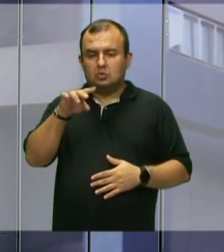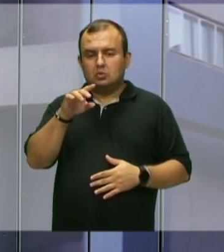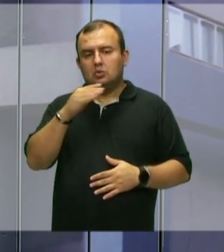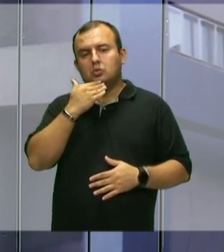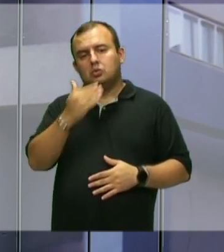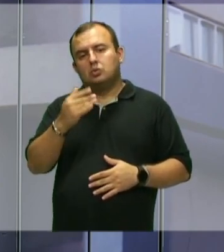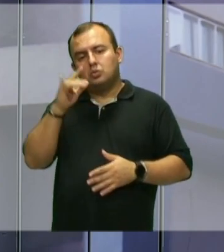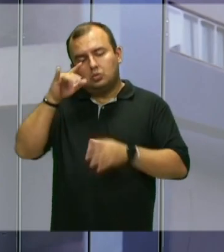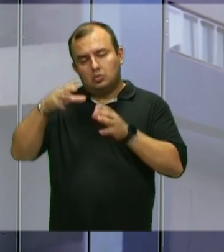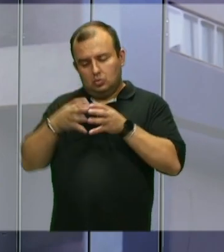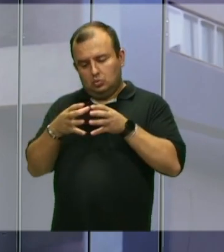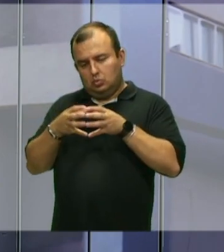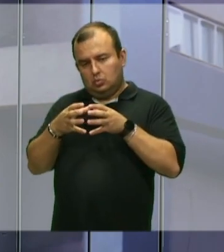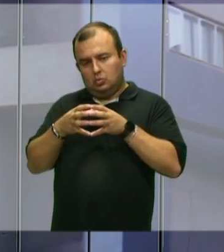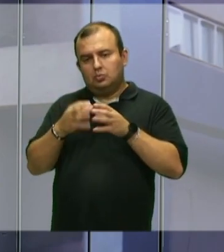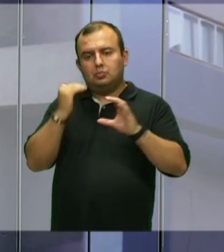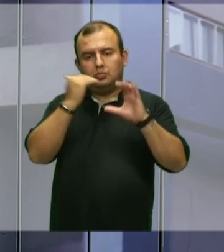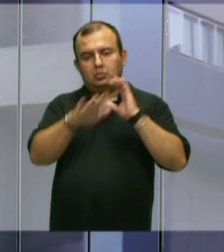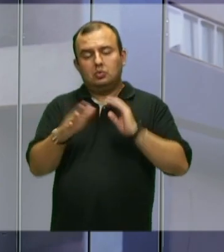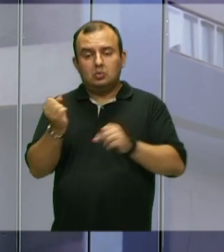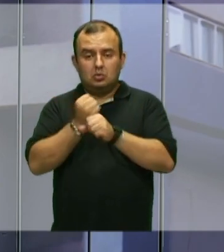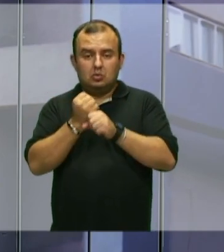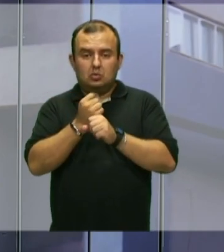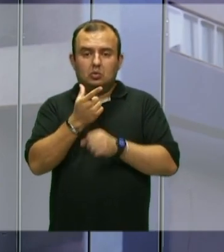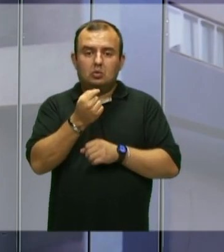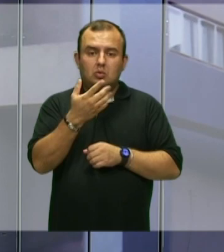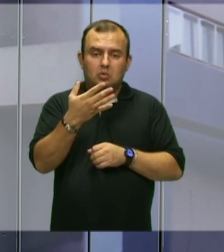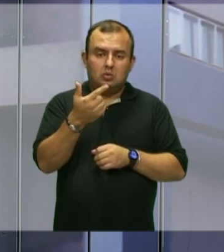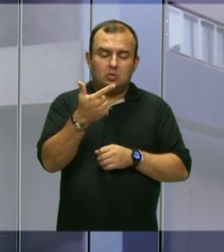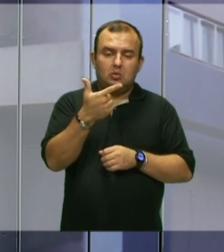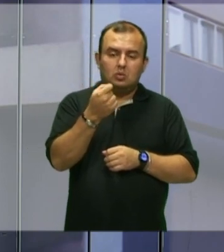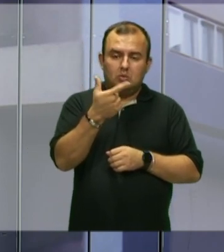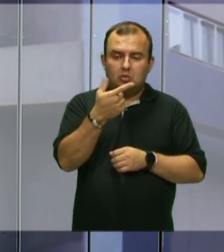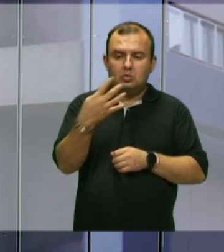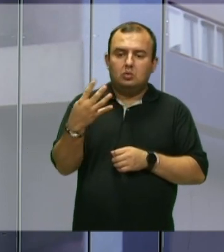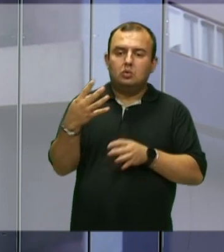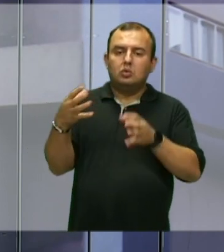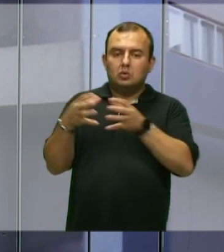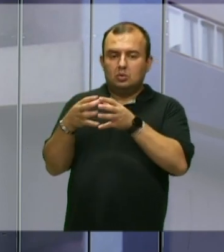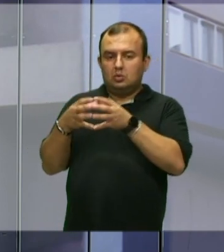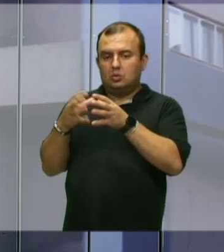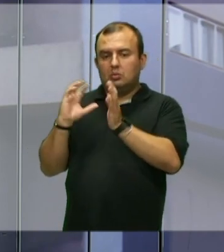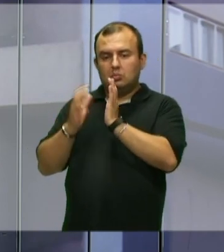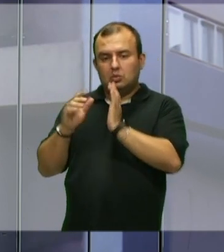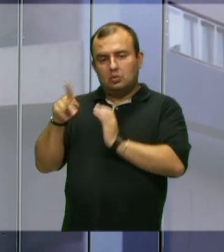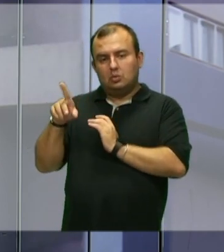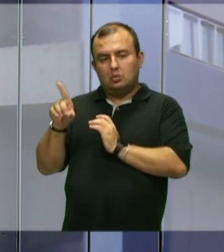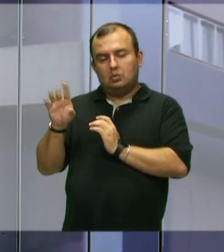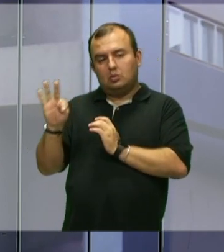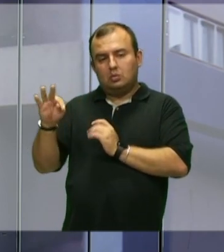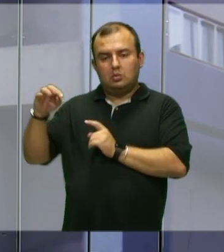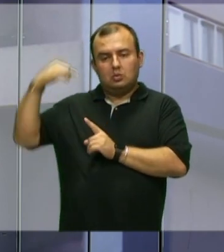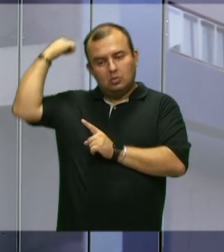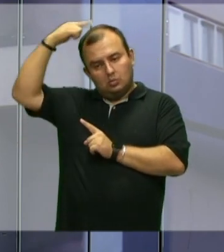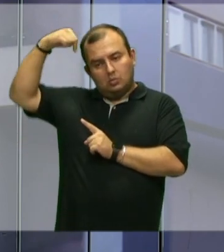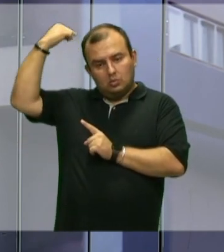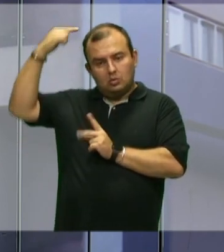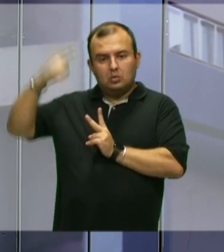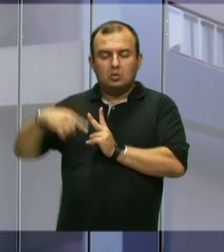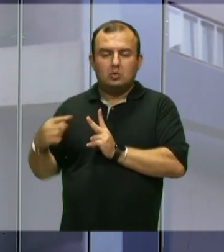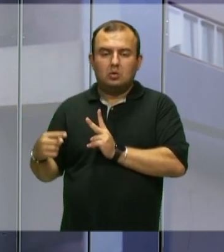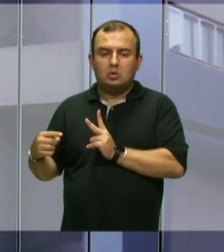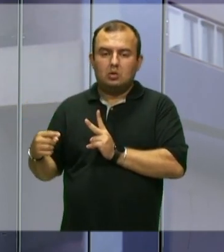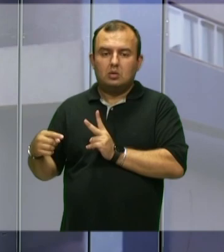nosso gabinete. Nessa agora de 2024, em comum acordo, a bancada do PDT, o vereador Paulinho,